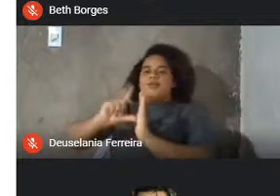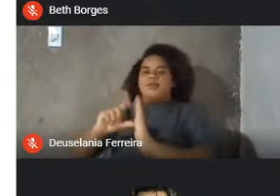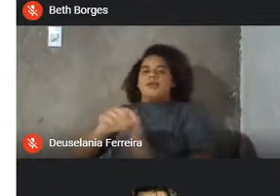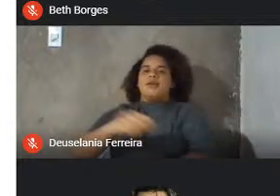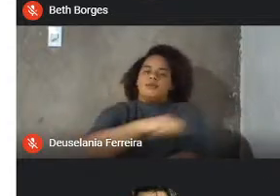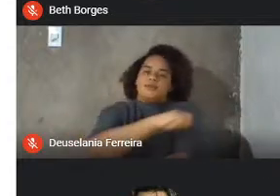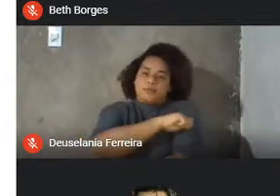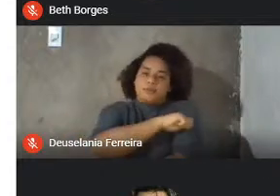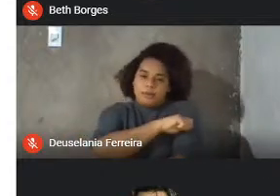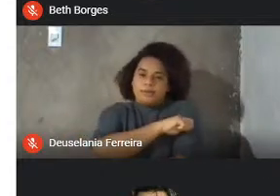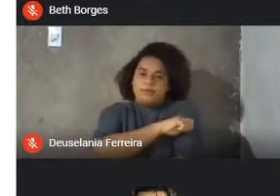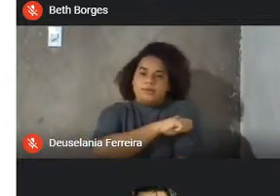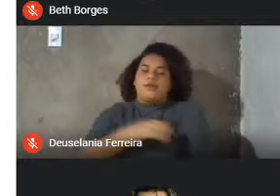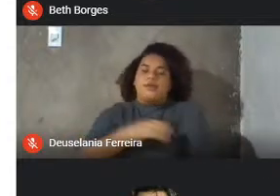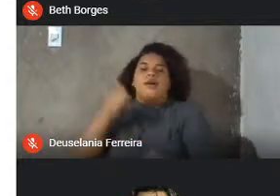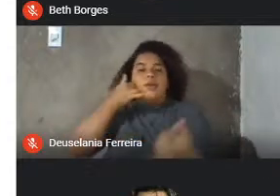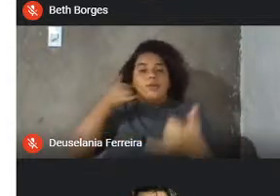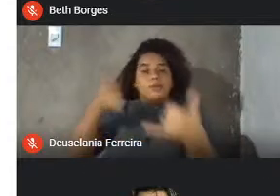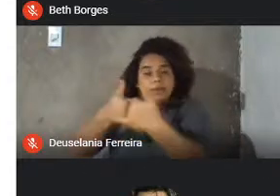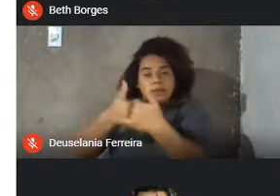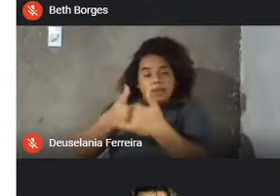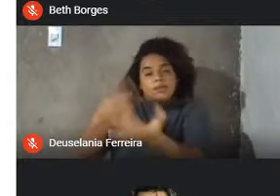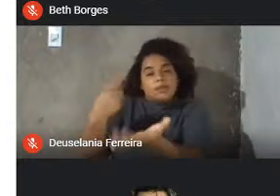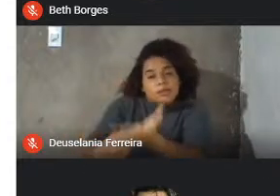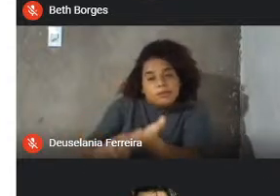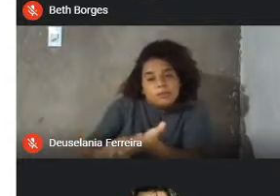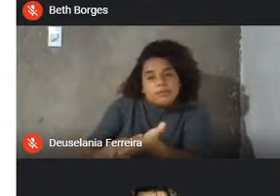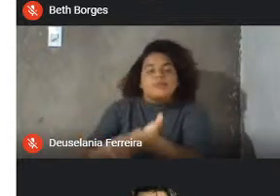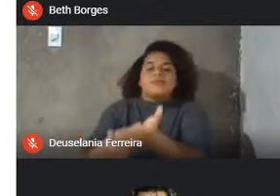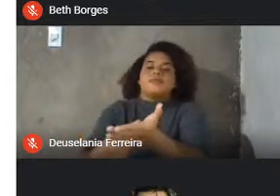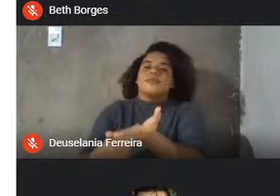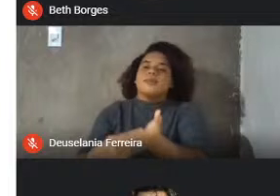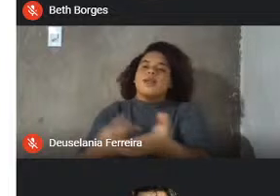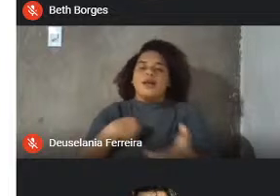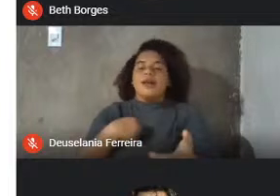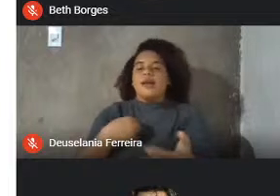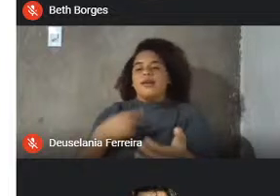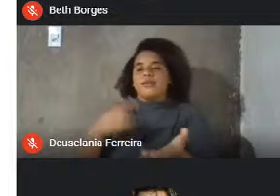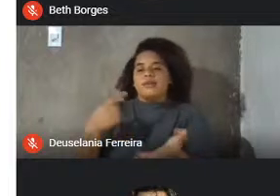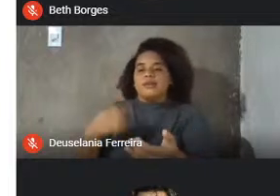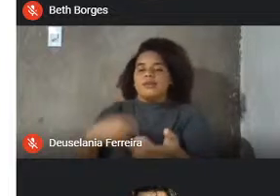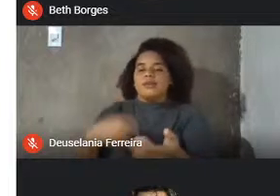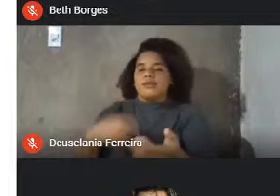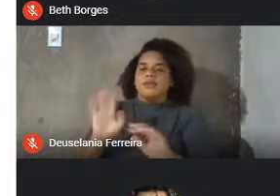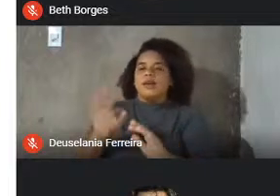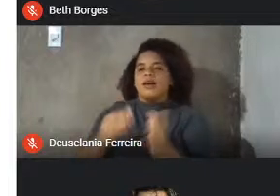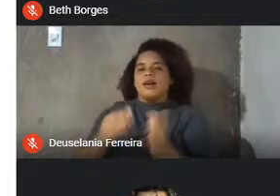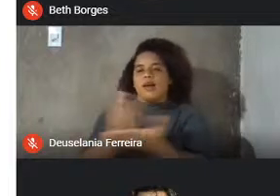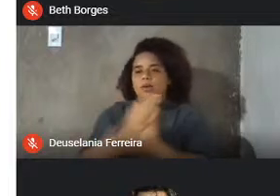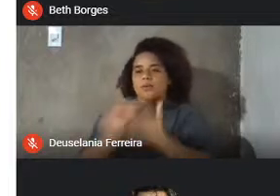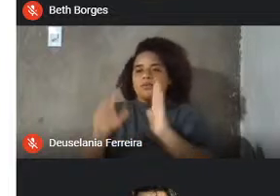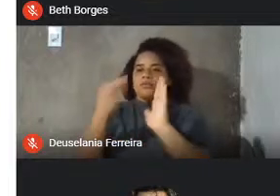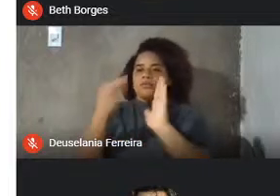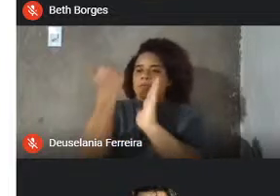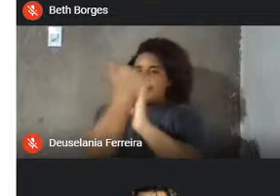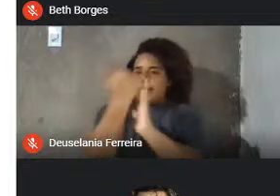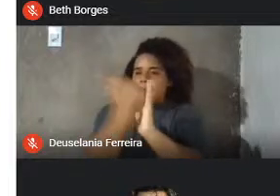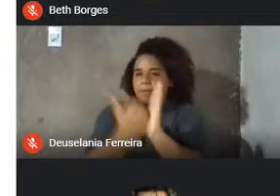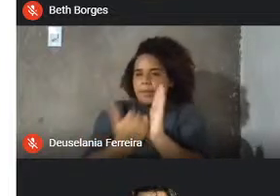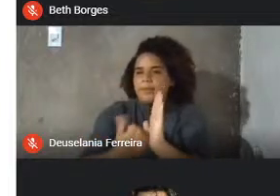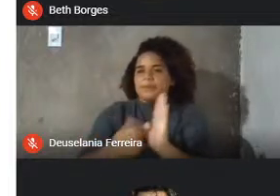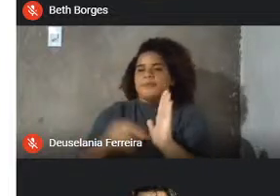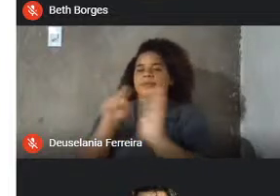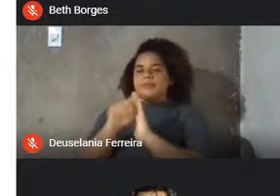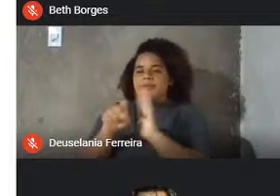marcar, na mesma hora a gente marca. Quando ela marca, eu já mando alguns questionários, tá? Questionário de identificação de